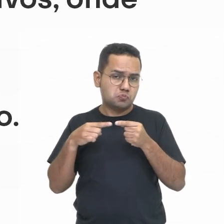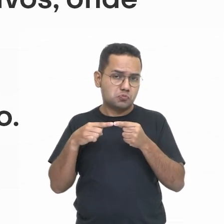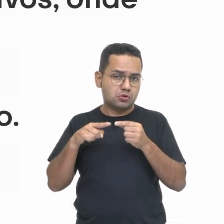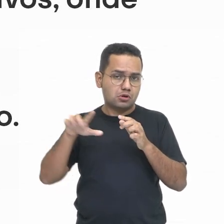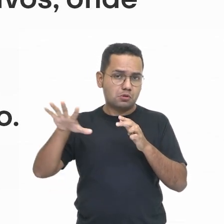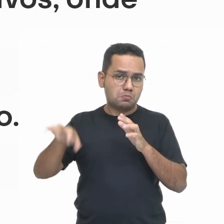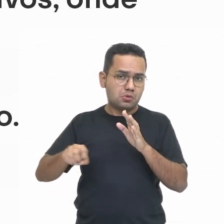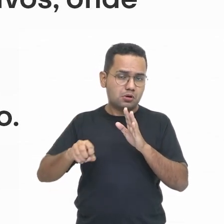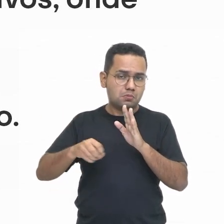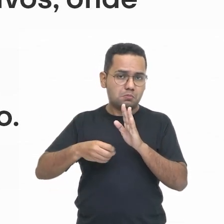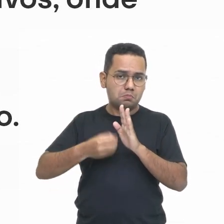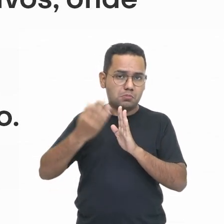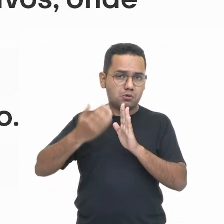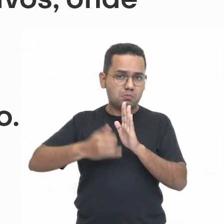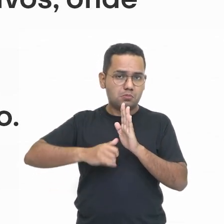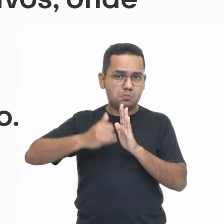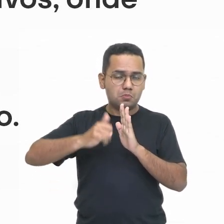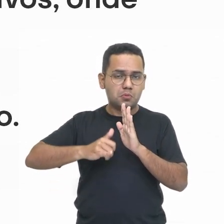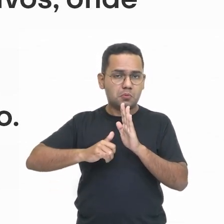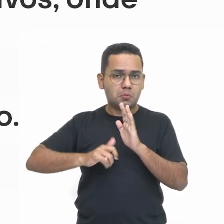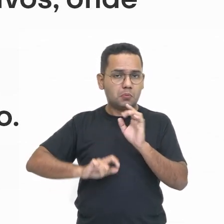heterotrófica, provavelmente eles